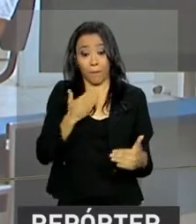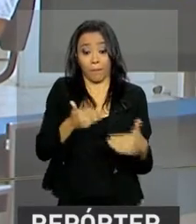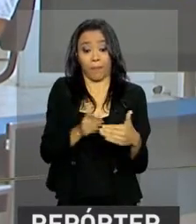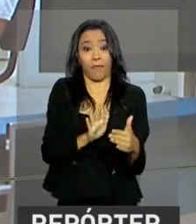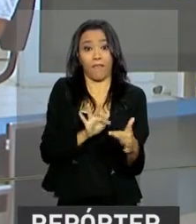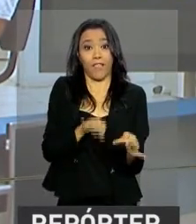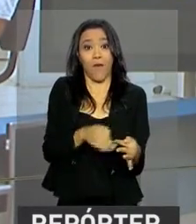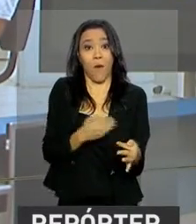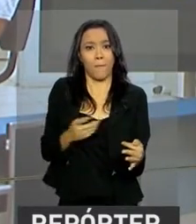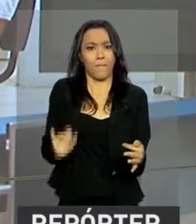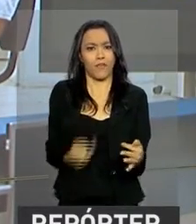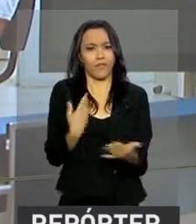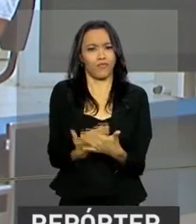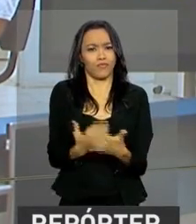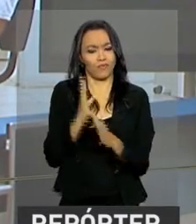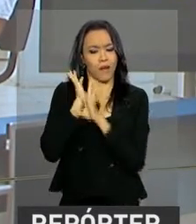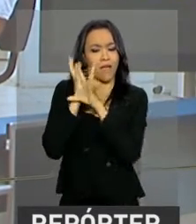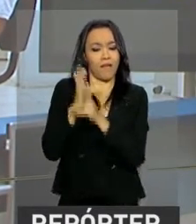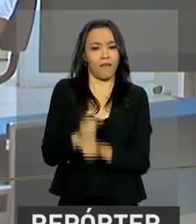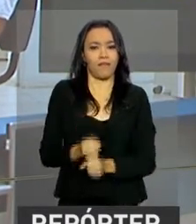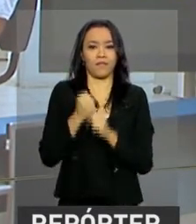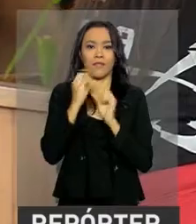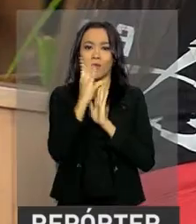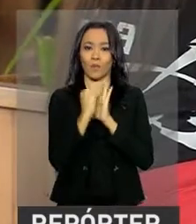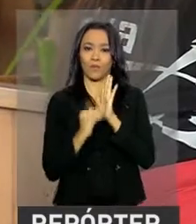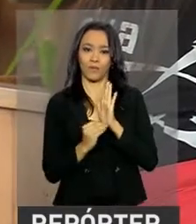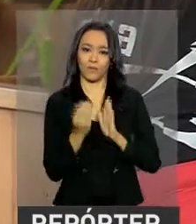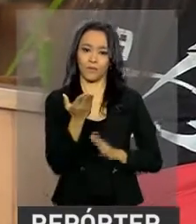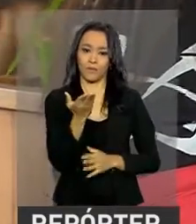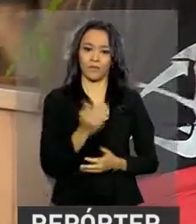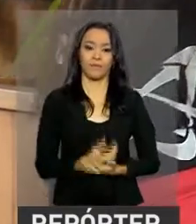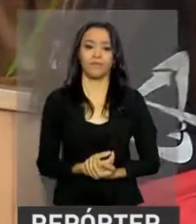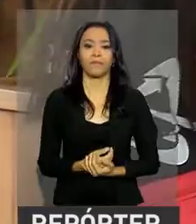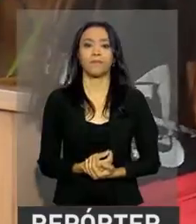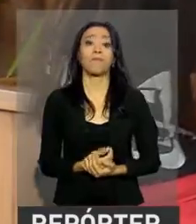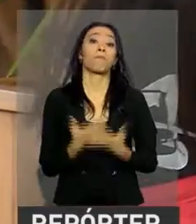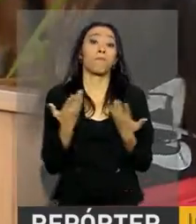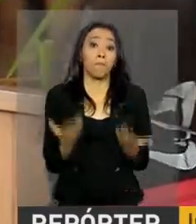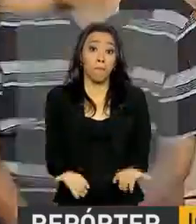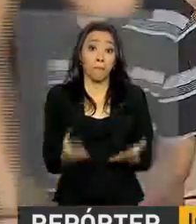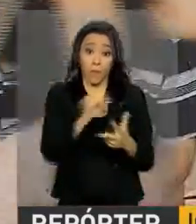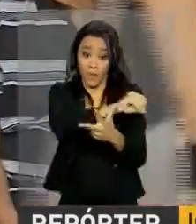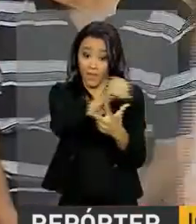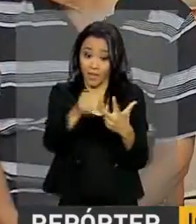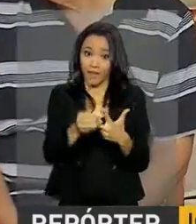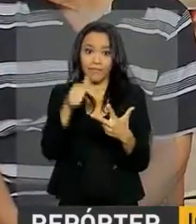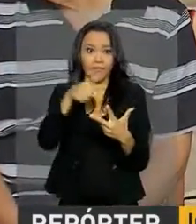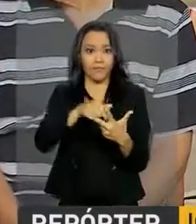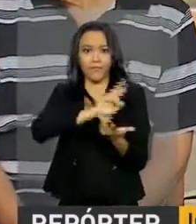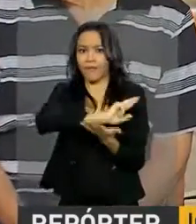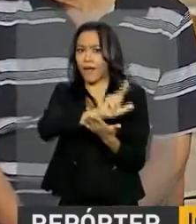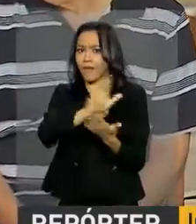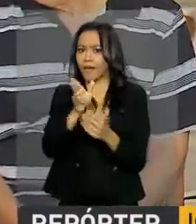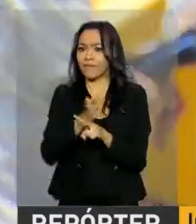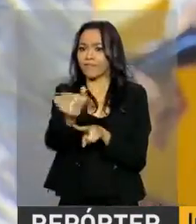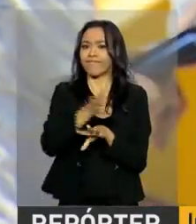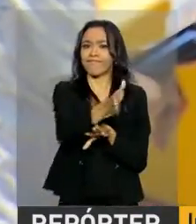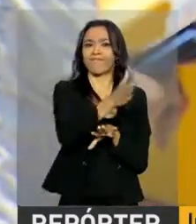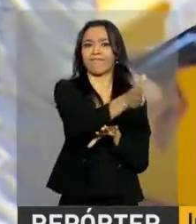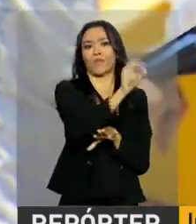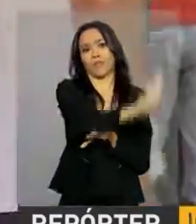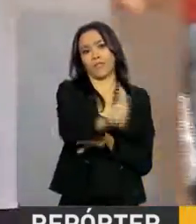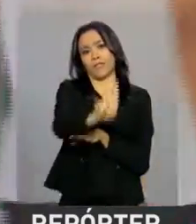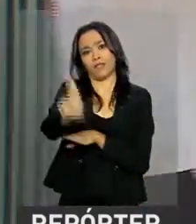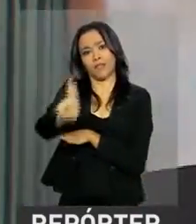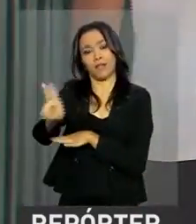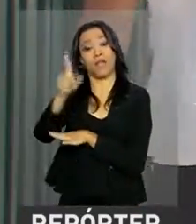eles aproveitam para revisar o conteúdo. O Enem é porta de entrada para diversas universidades e